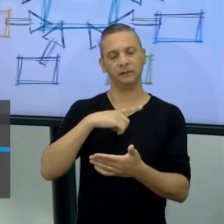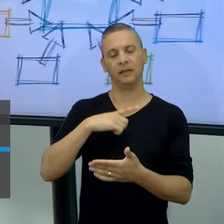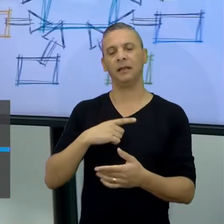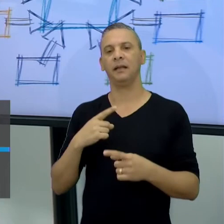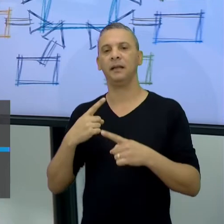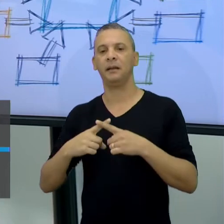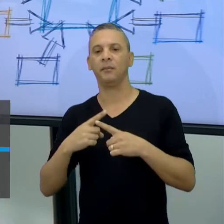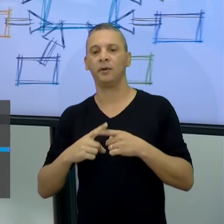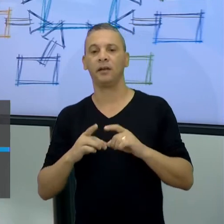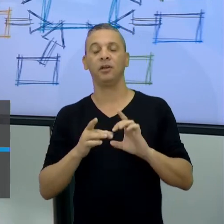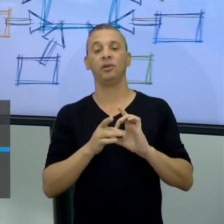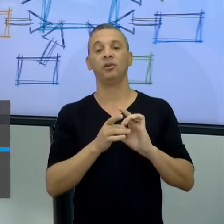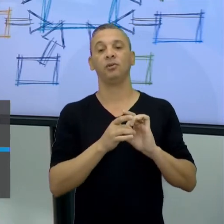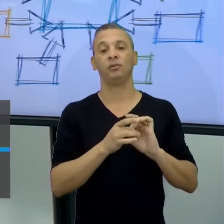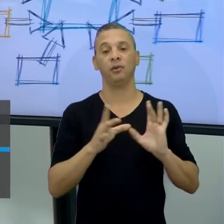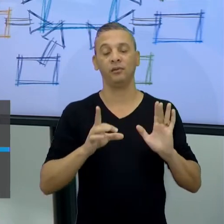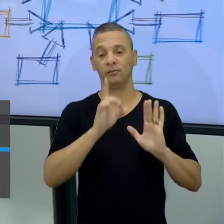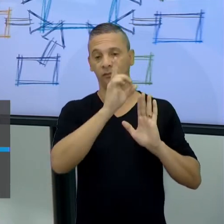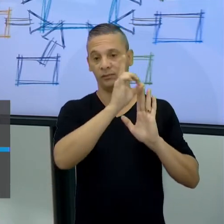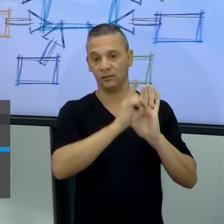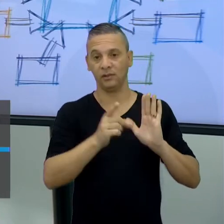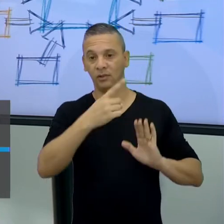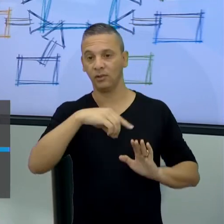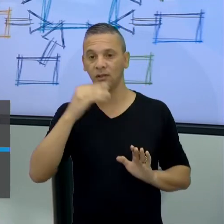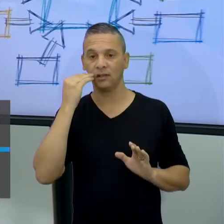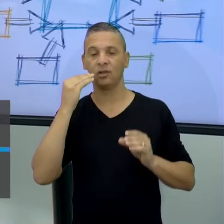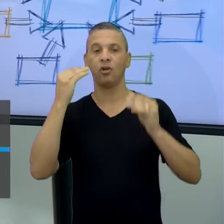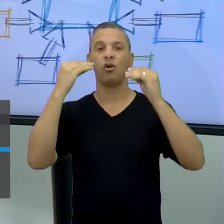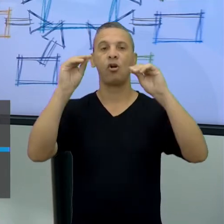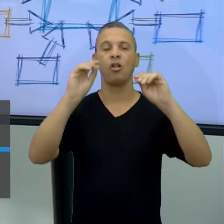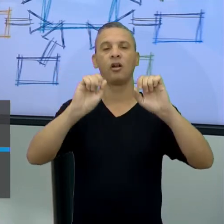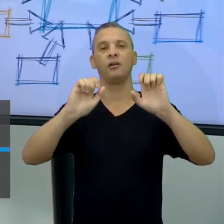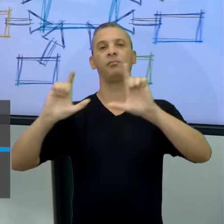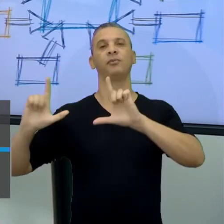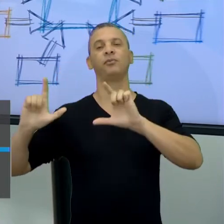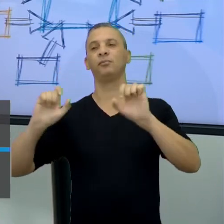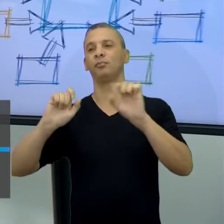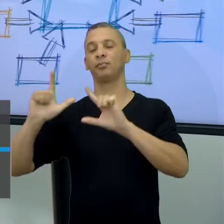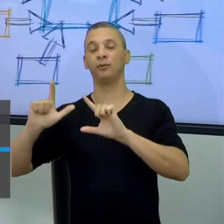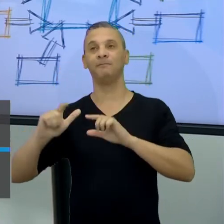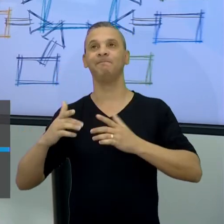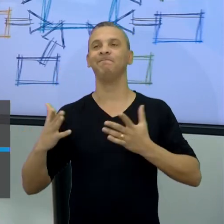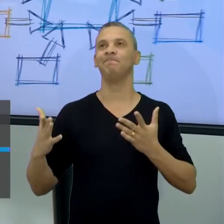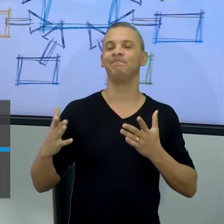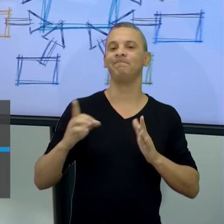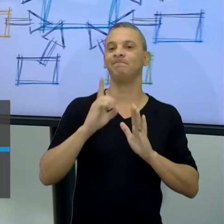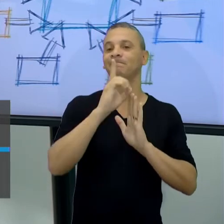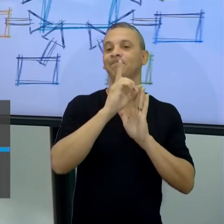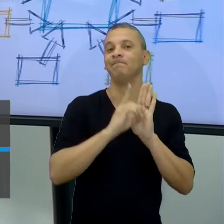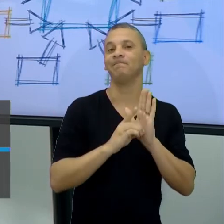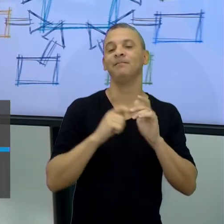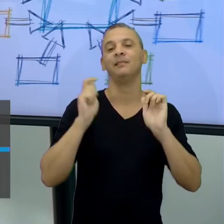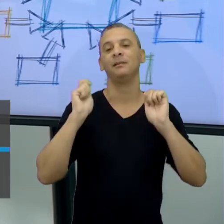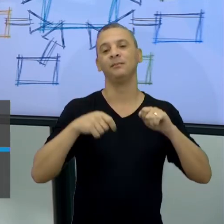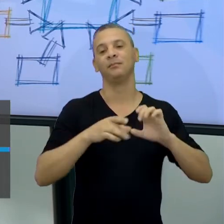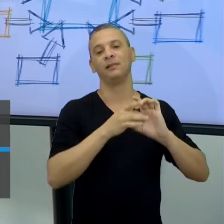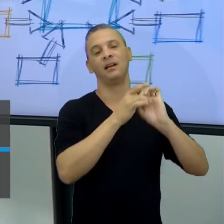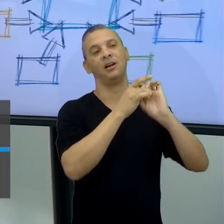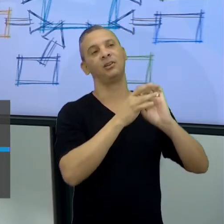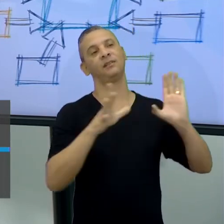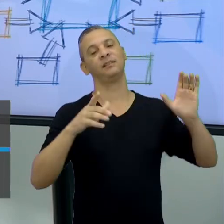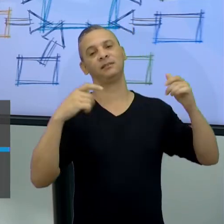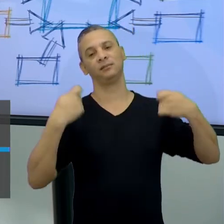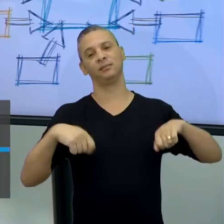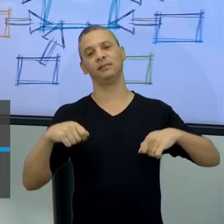com direito aberto e às vezes a gente quer colocar alguma coisa aqui na aula que é direito fechado, a gente tem que pedir autorização